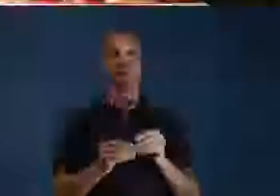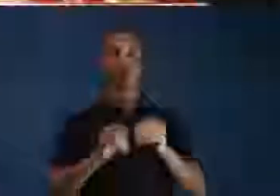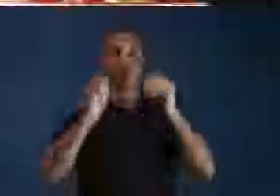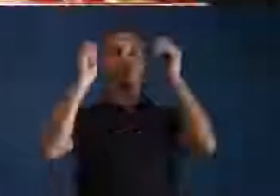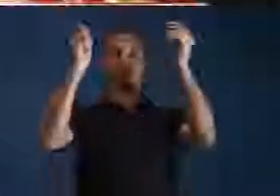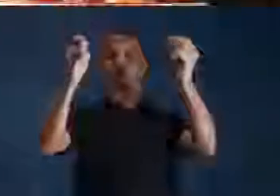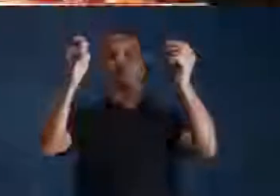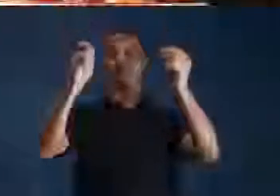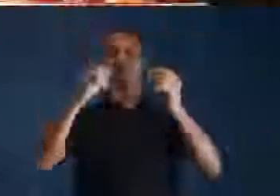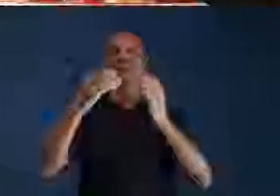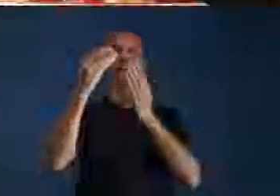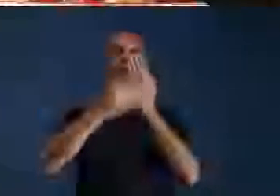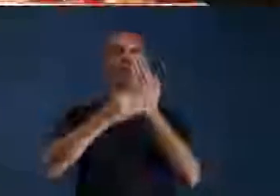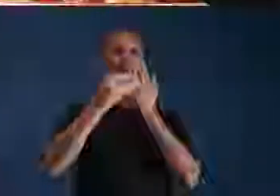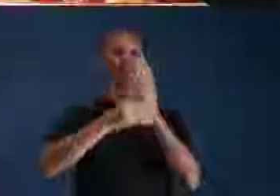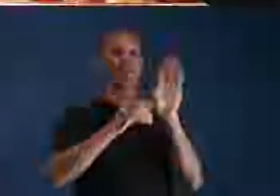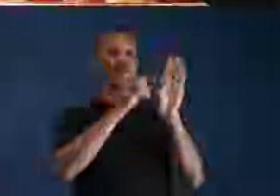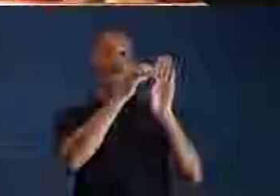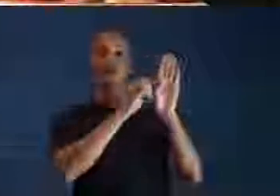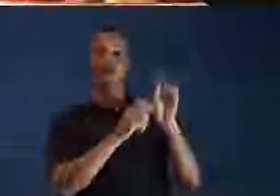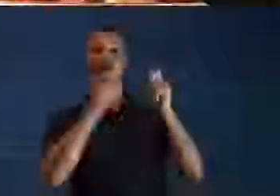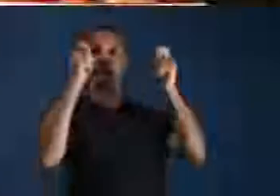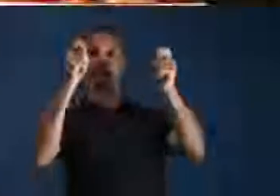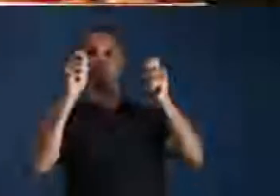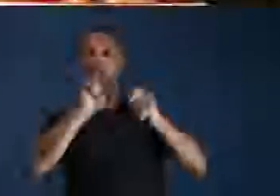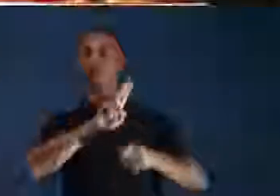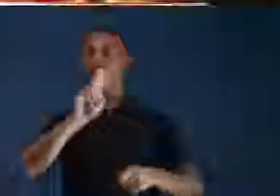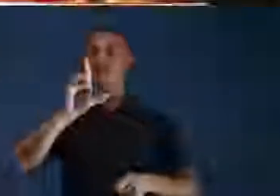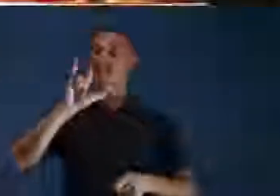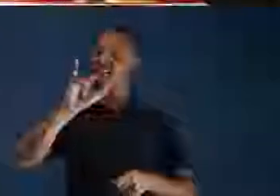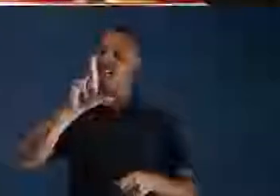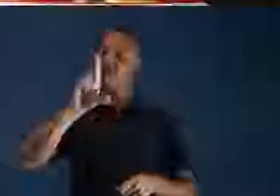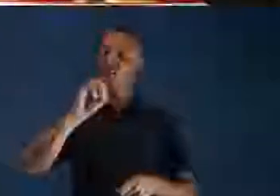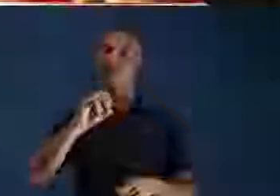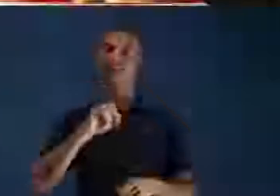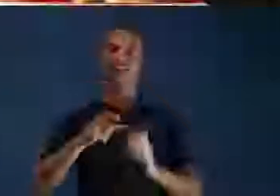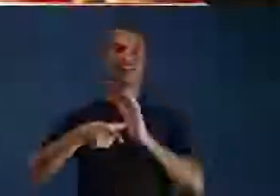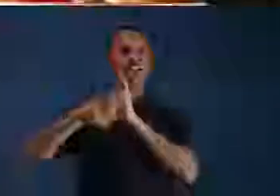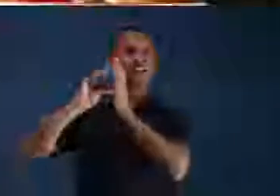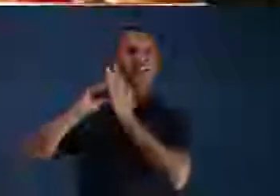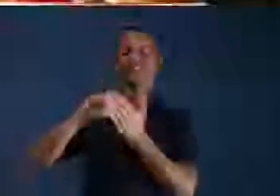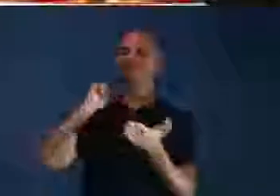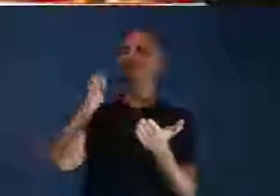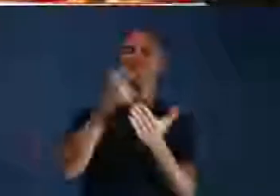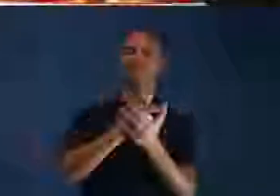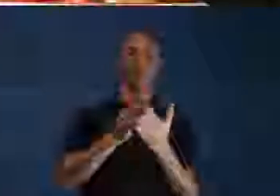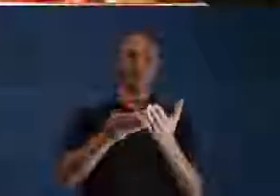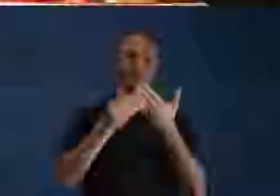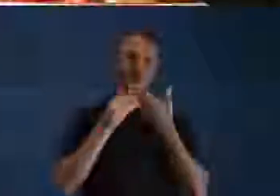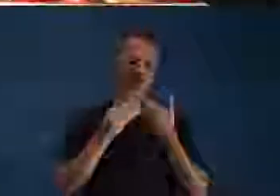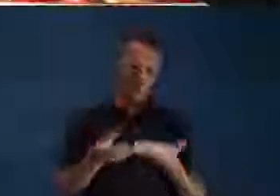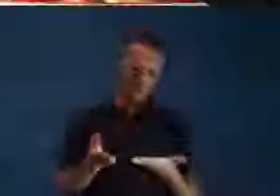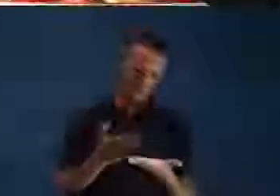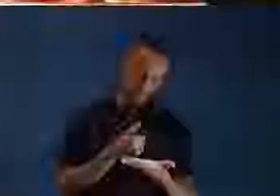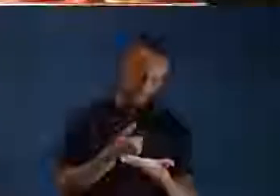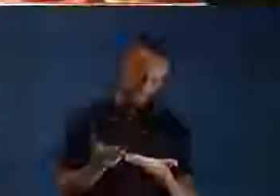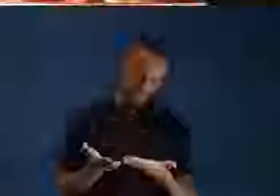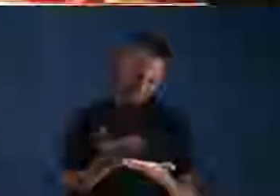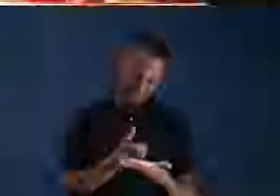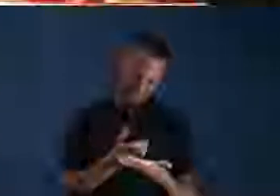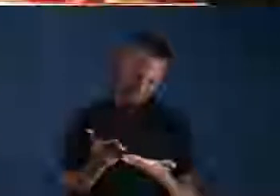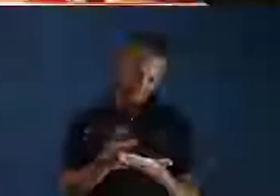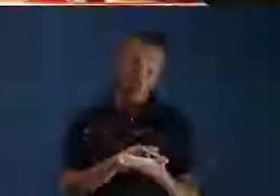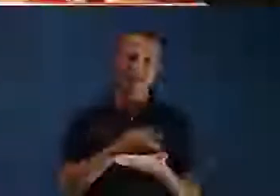isso aqui. Isso daqui chama livro. Então, antigamente, a gente comprava esses objetos, a gente